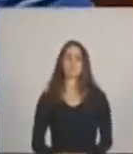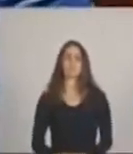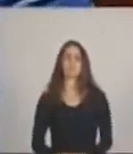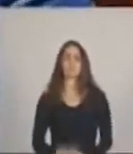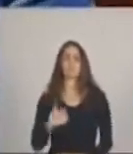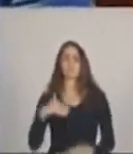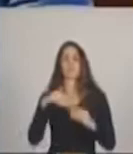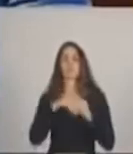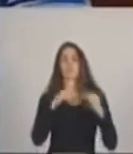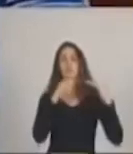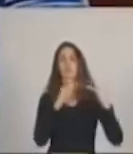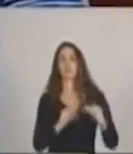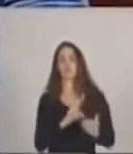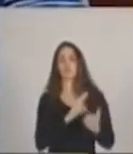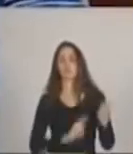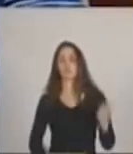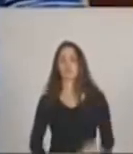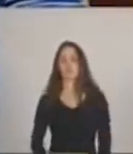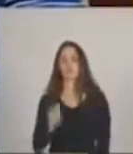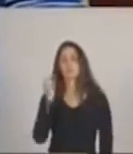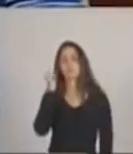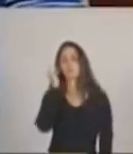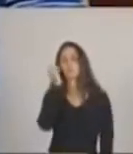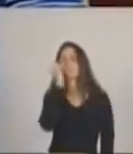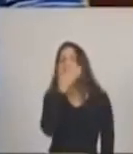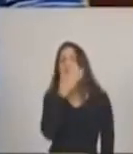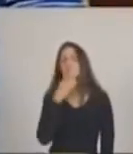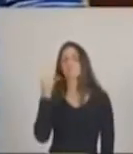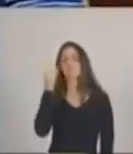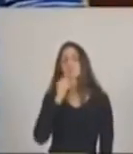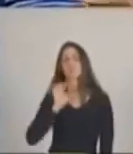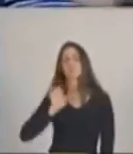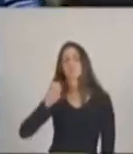Acompanho o relatório. Deputado doutor Emílio Mameri.